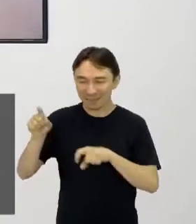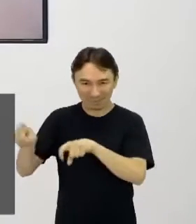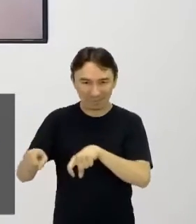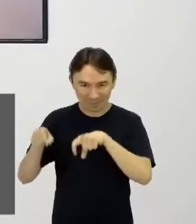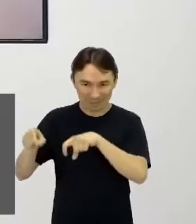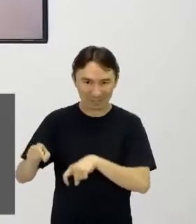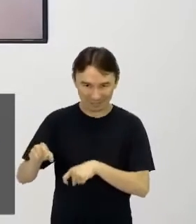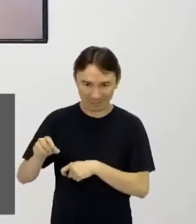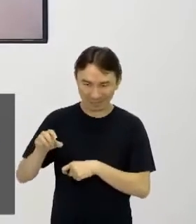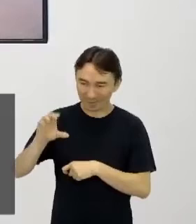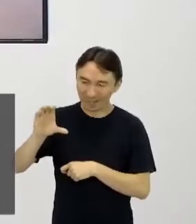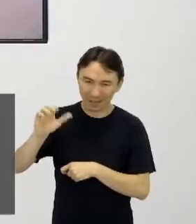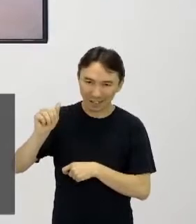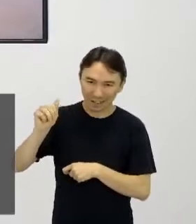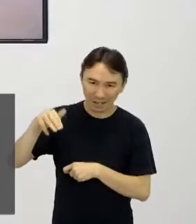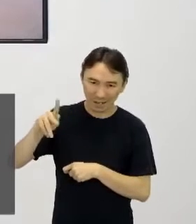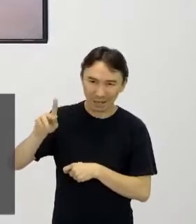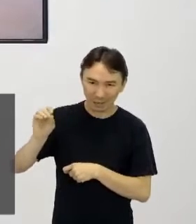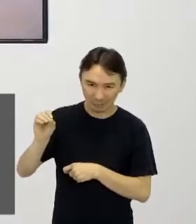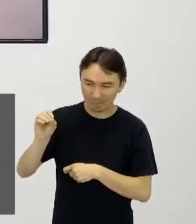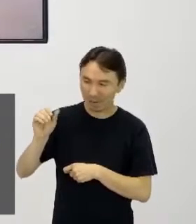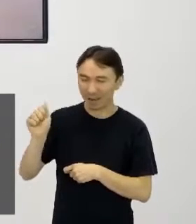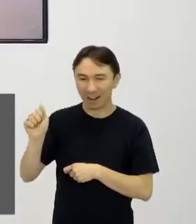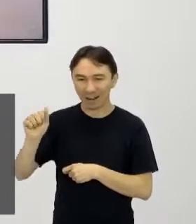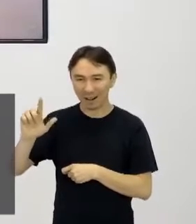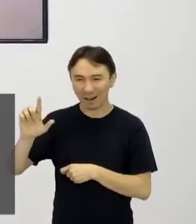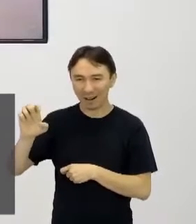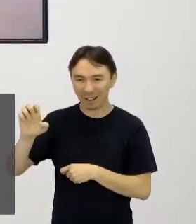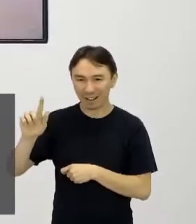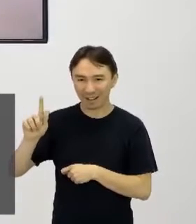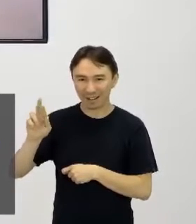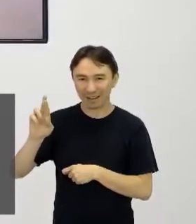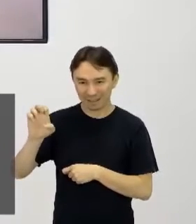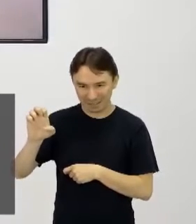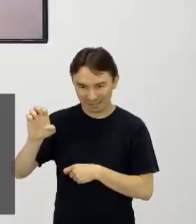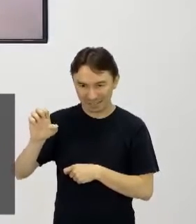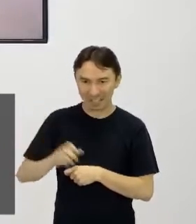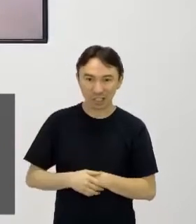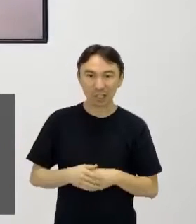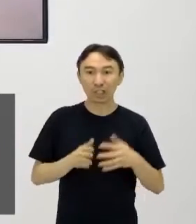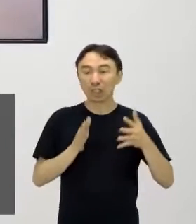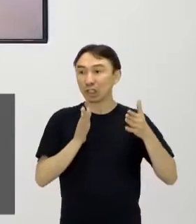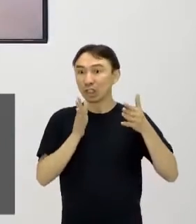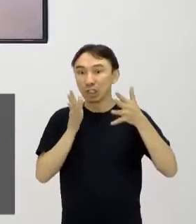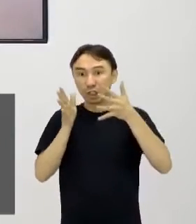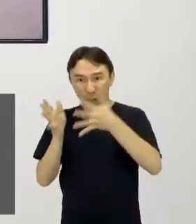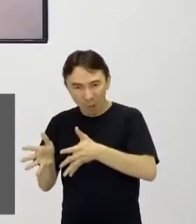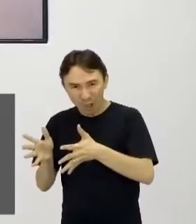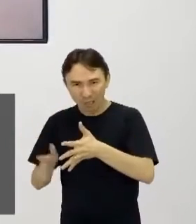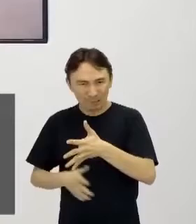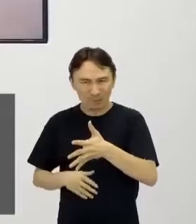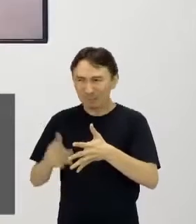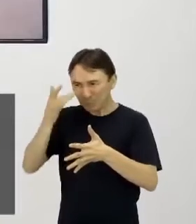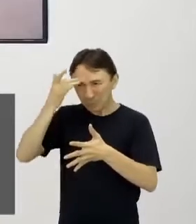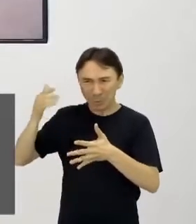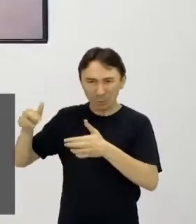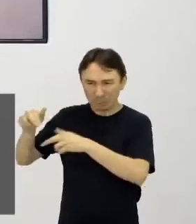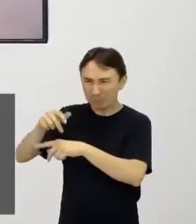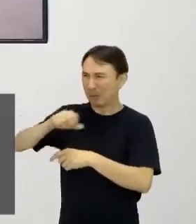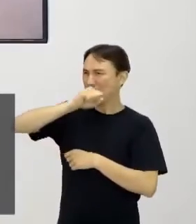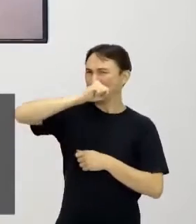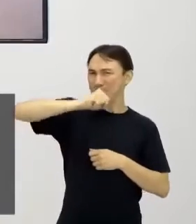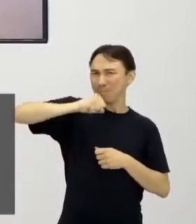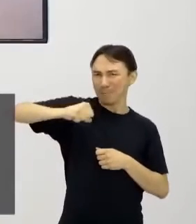Alegre. Então, eles saem de uma fazenda e vai para a fazenda Campo Alegre. Chega na fazenda Campo Alegre, eles matam todas as pessoas que estão ali,